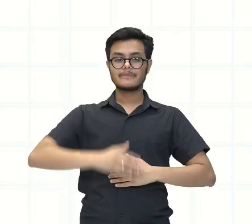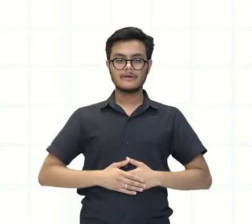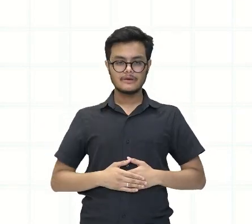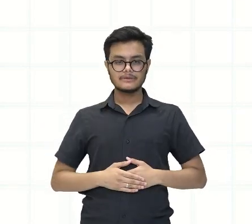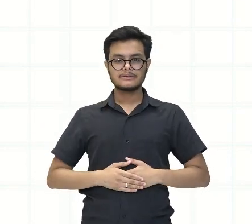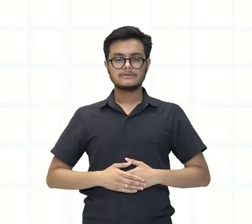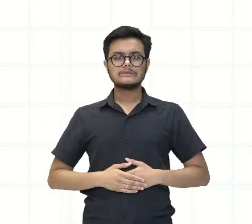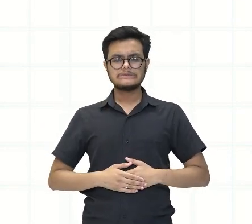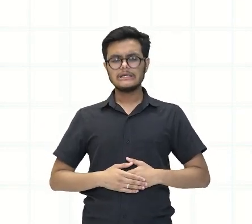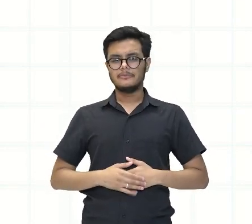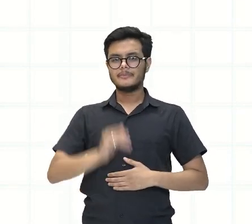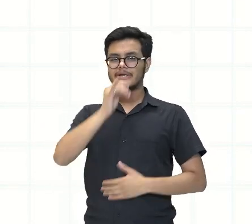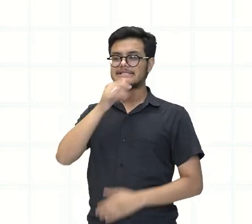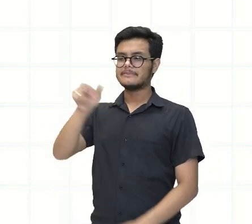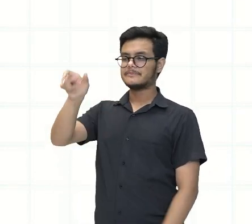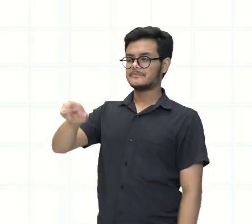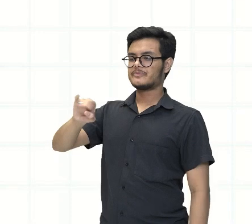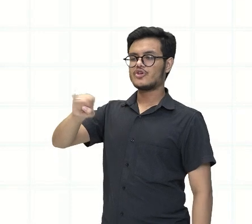anda preocupado.